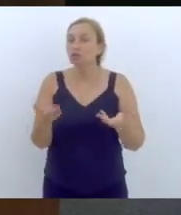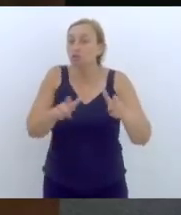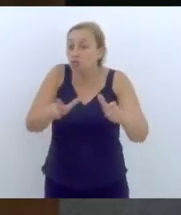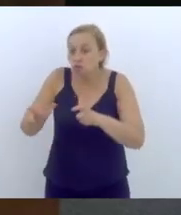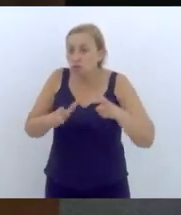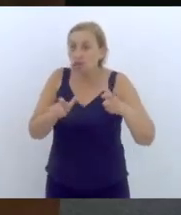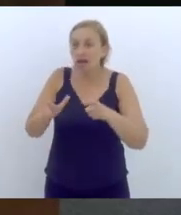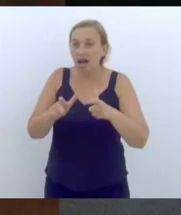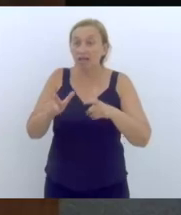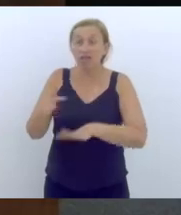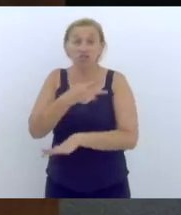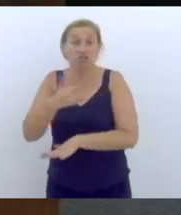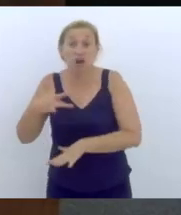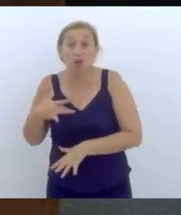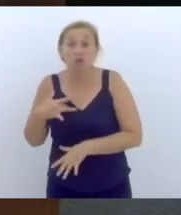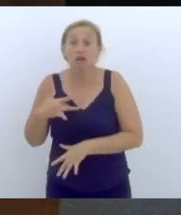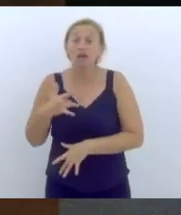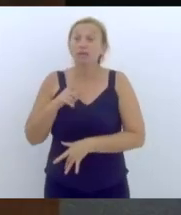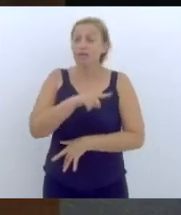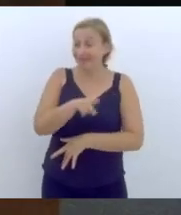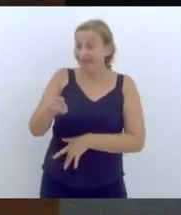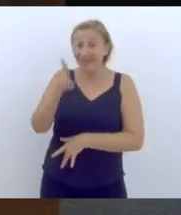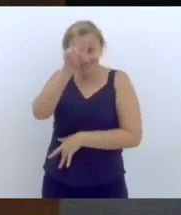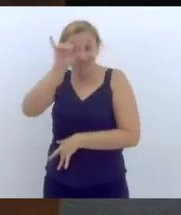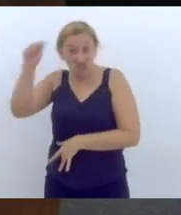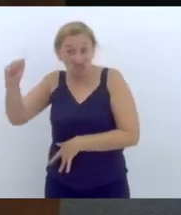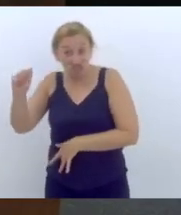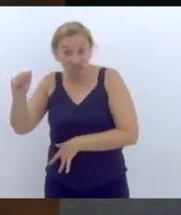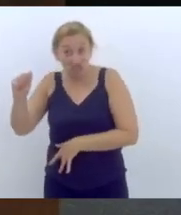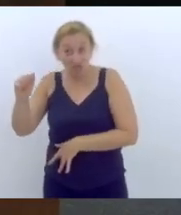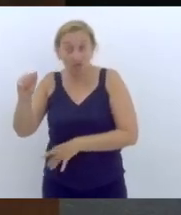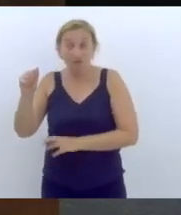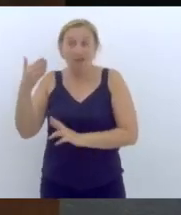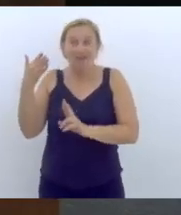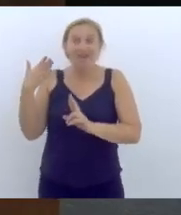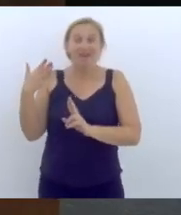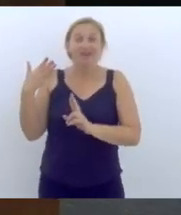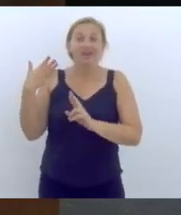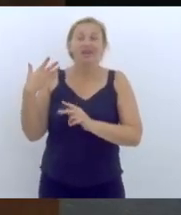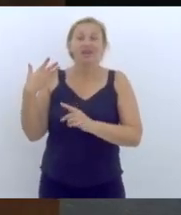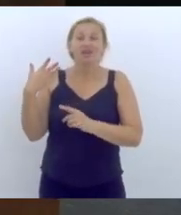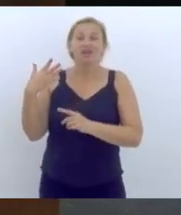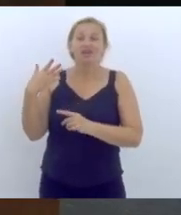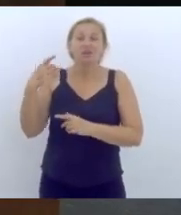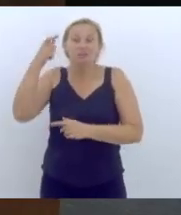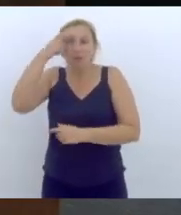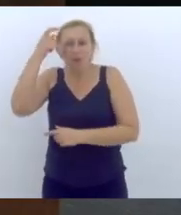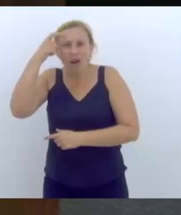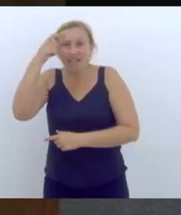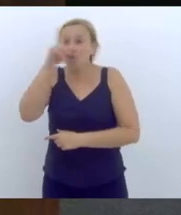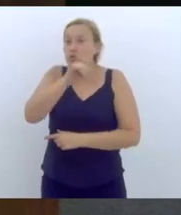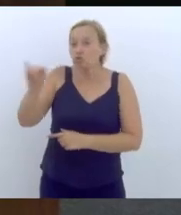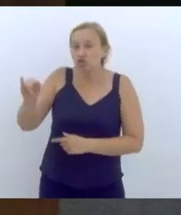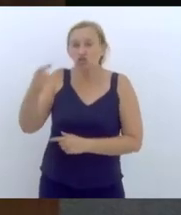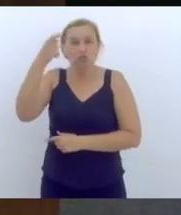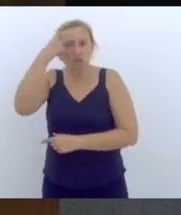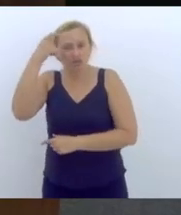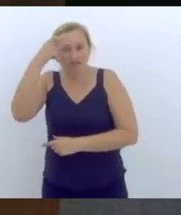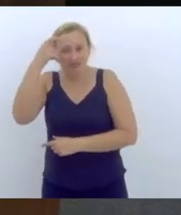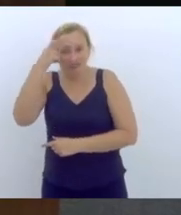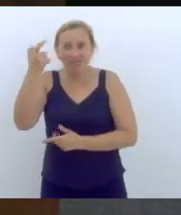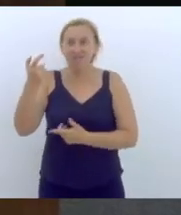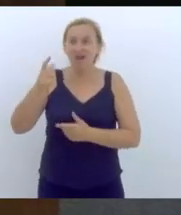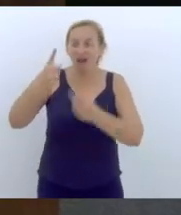espaços e unidades de saúde, para que esse dia seja rememorado como um dia de conscientização